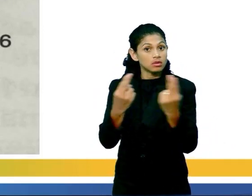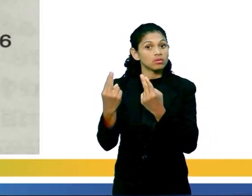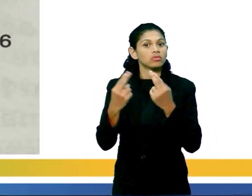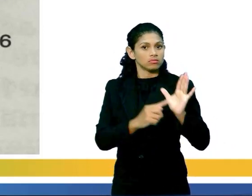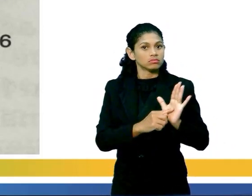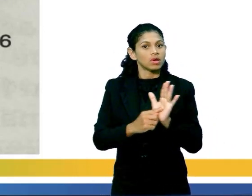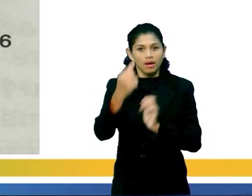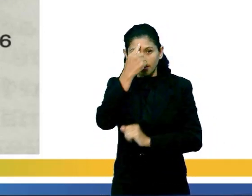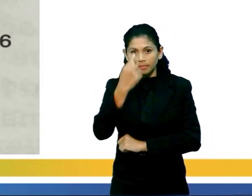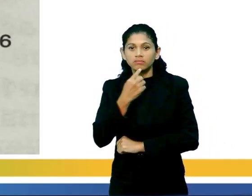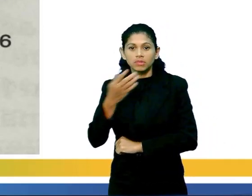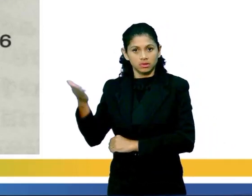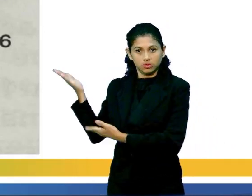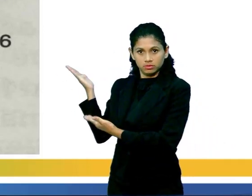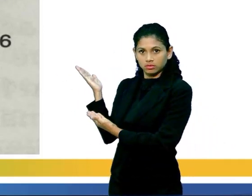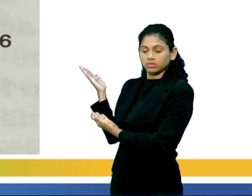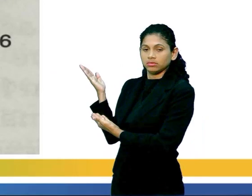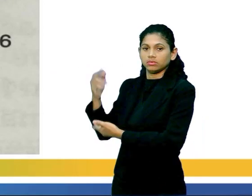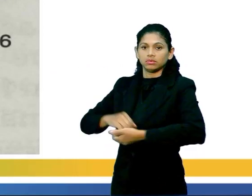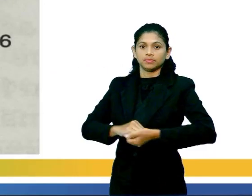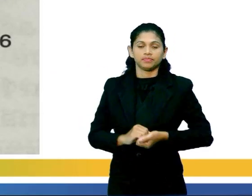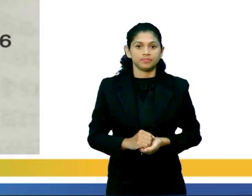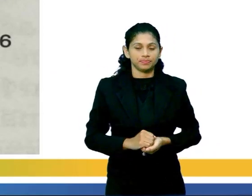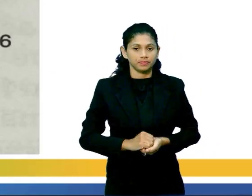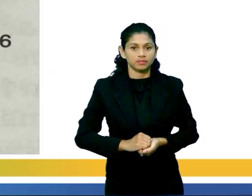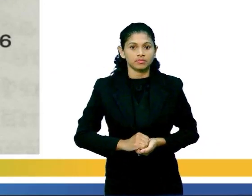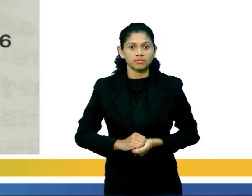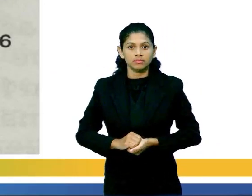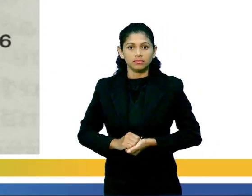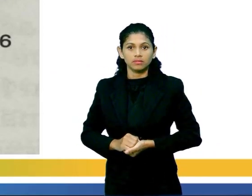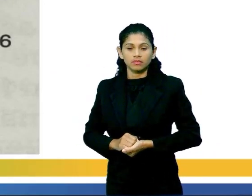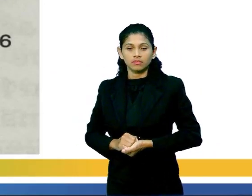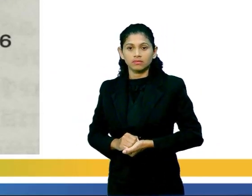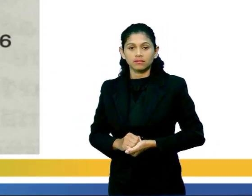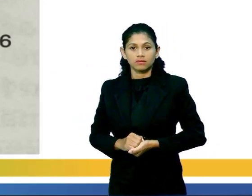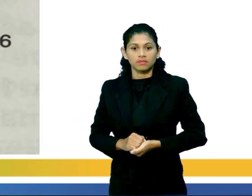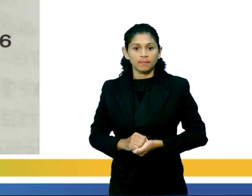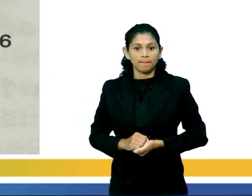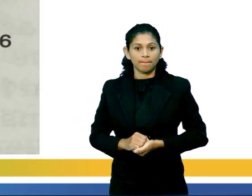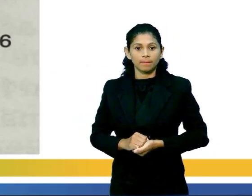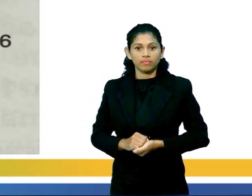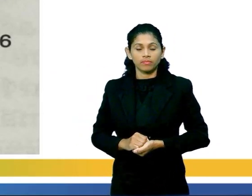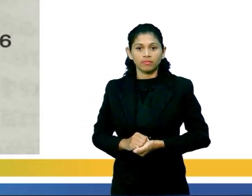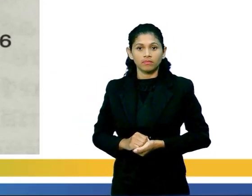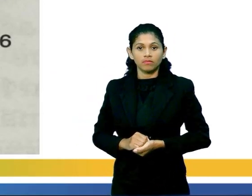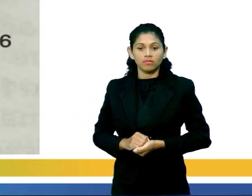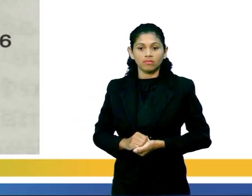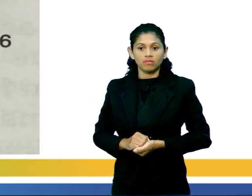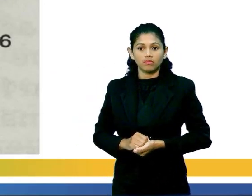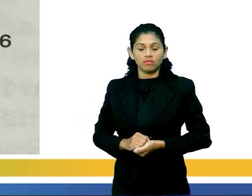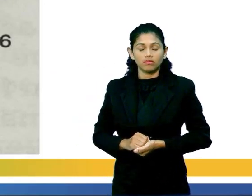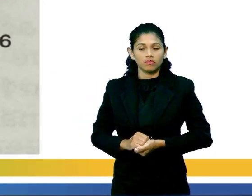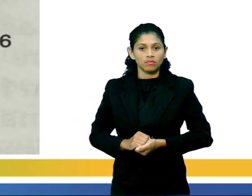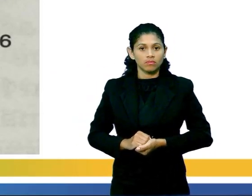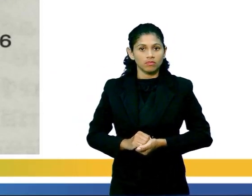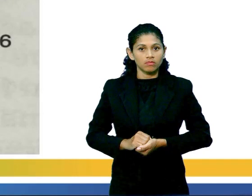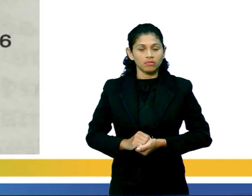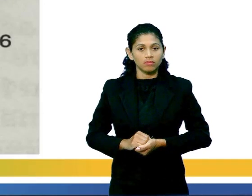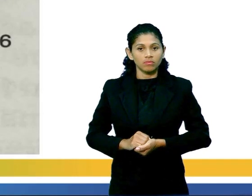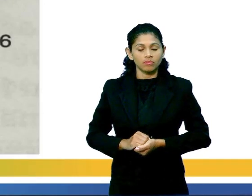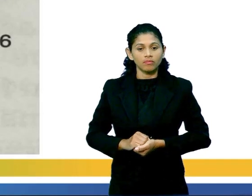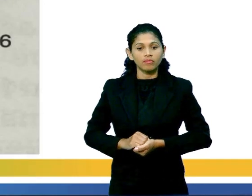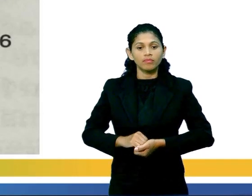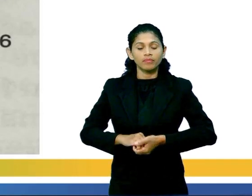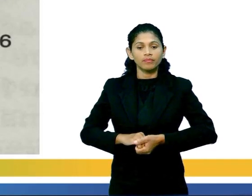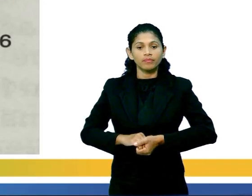para a alternativa e vermos o que a questão está pedindo. Vamos lá, o comprimento dessa figura,